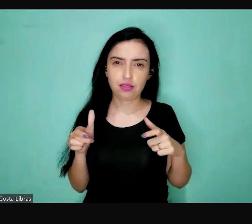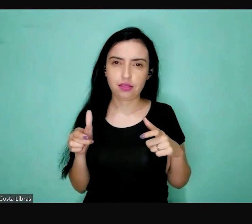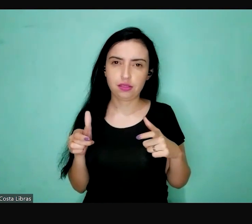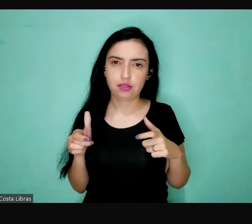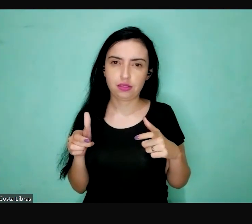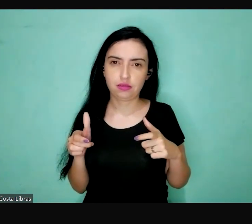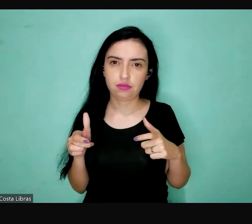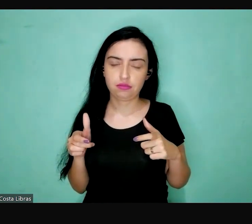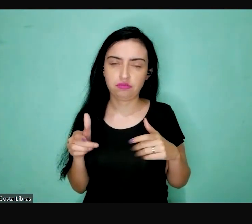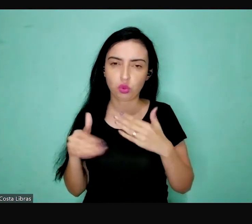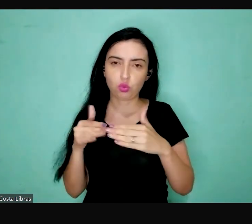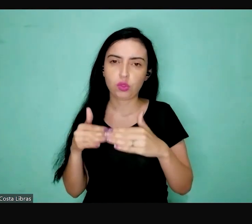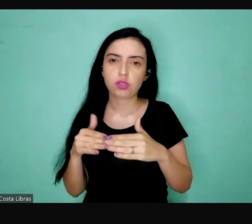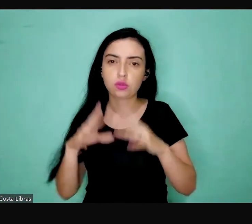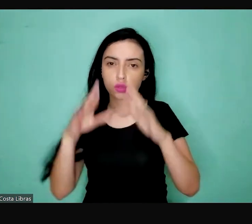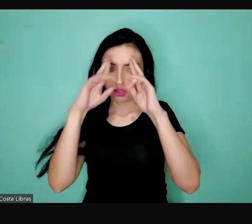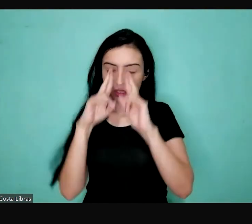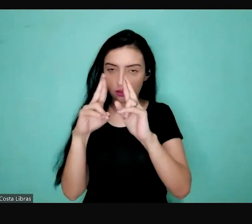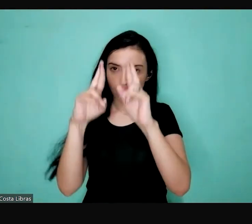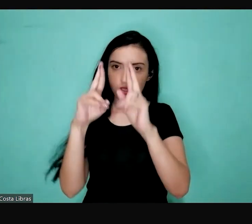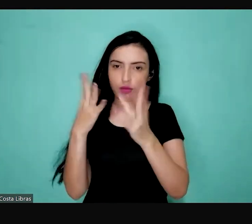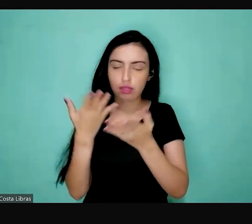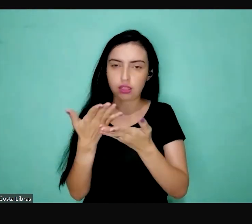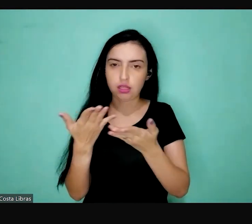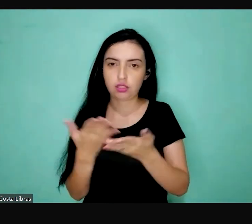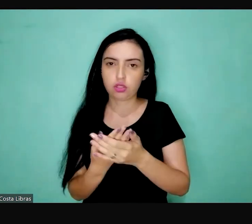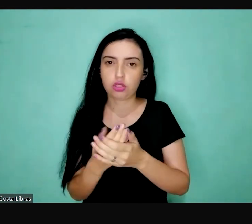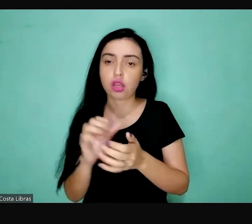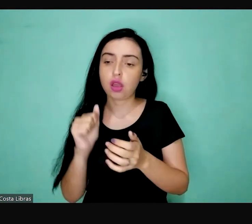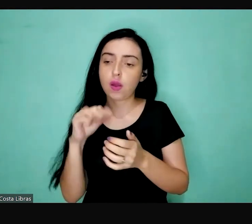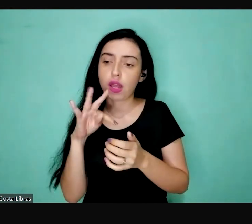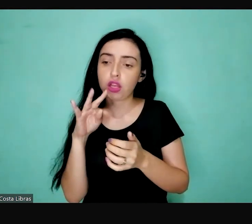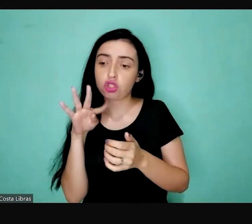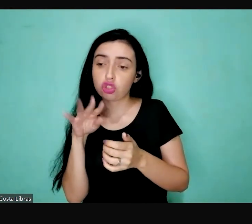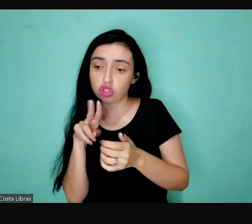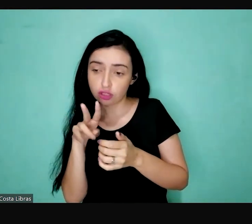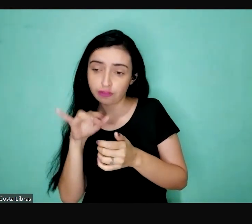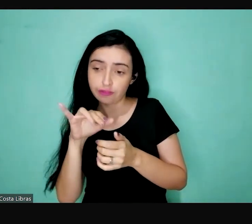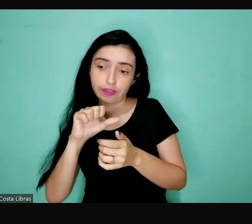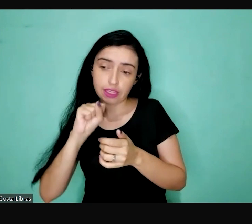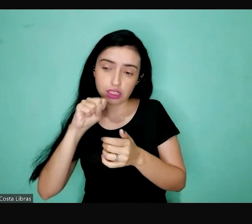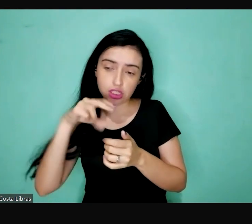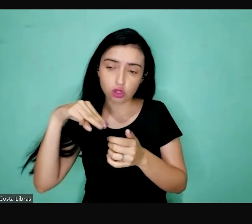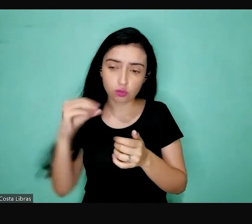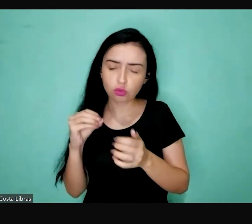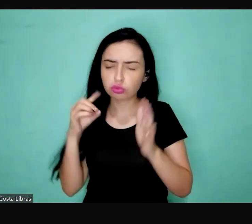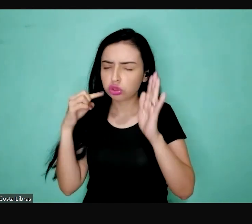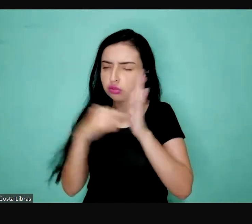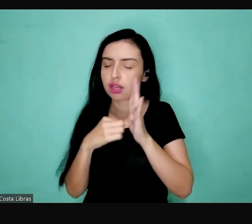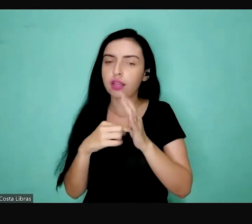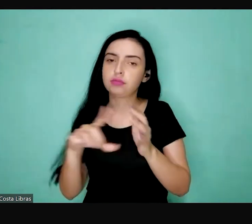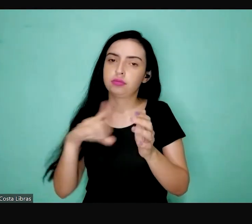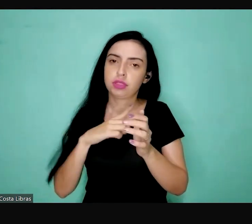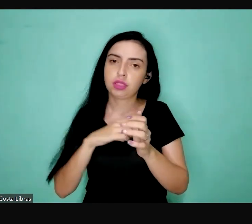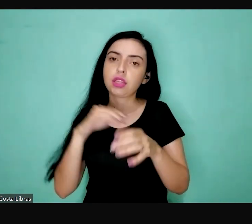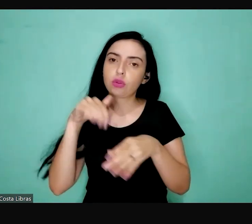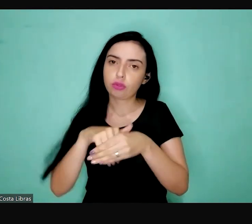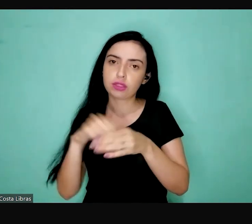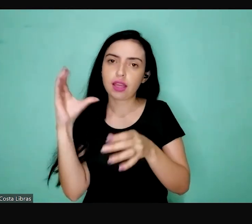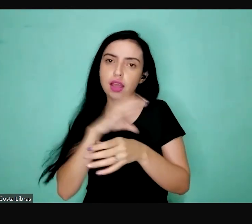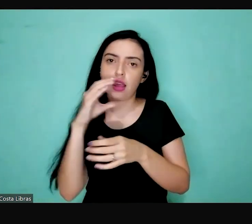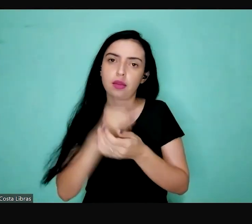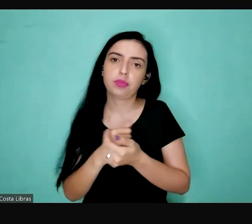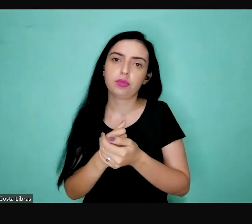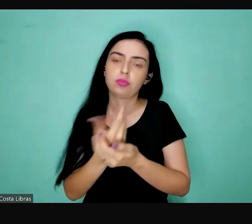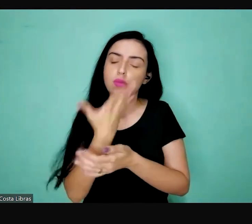das suas competências, no seu ativismo indireto, pelo menos, sim que tem decidido alguns casos